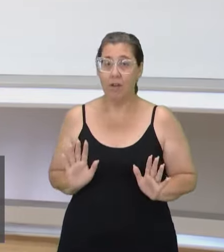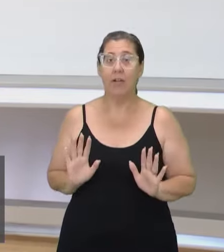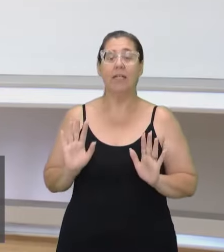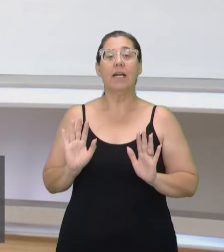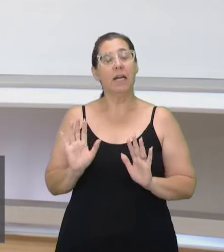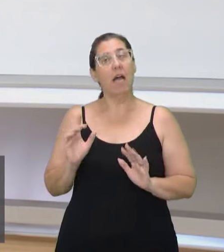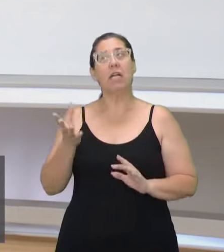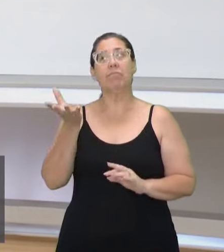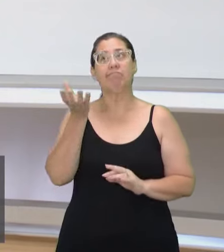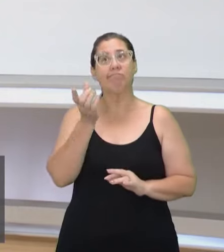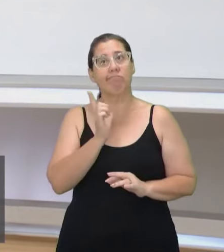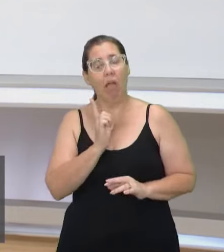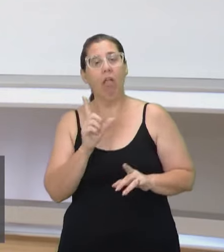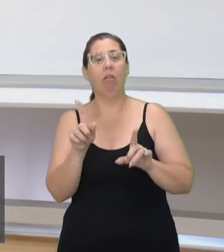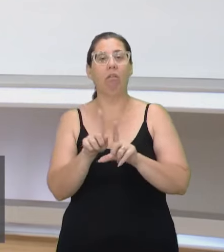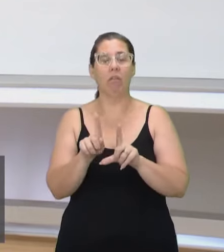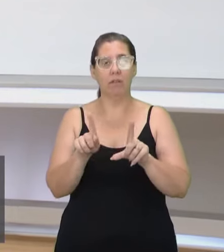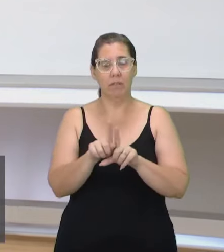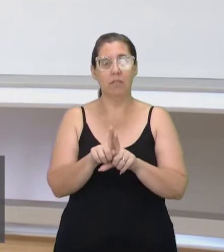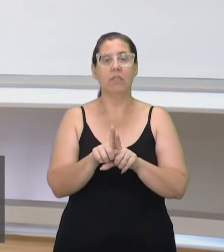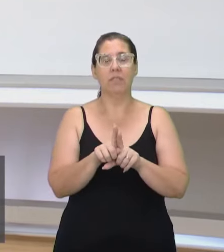gente tem também